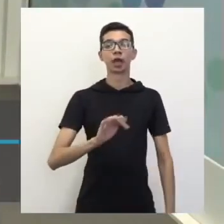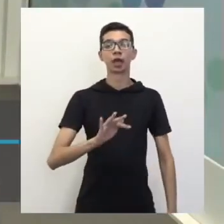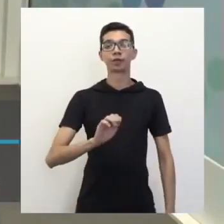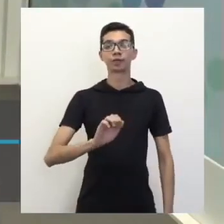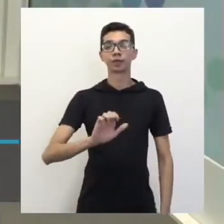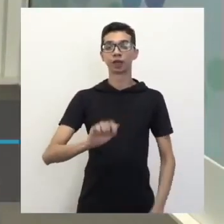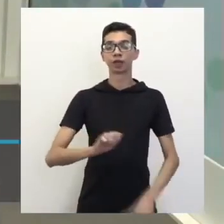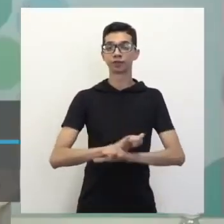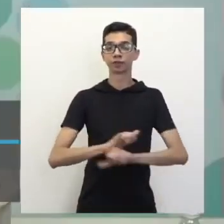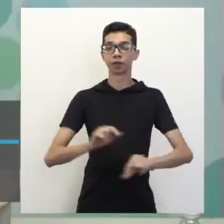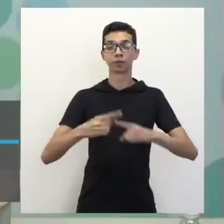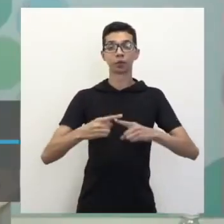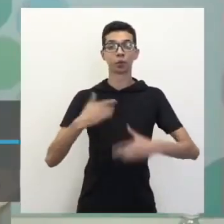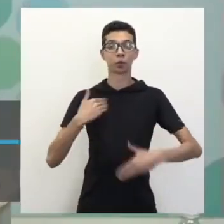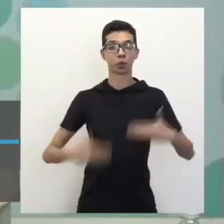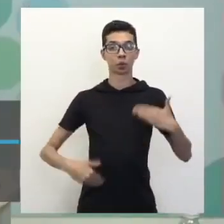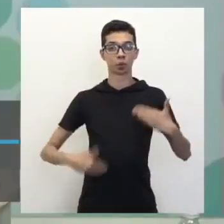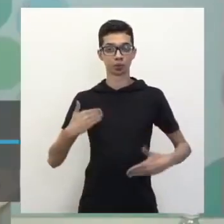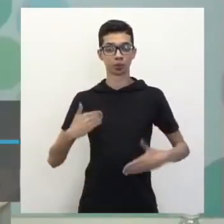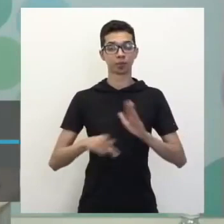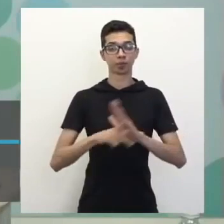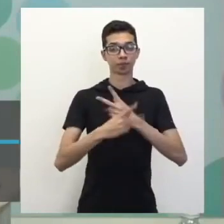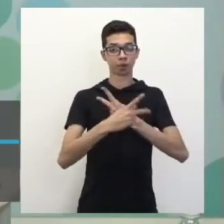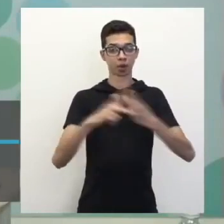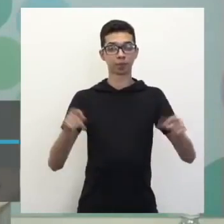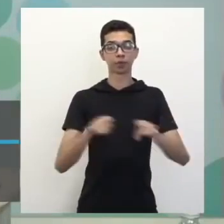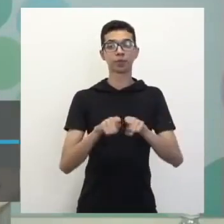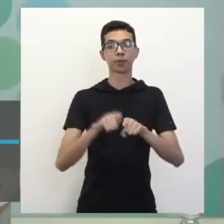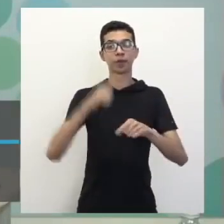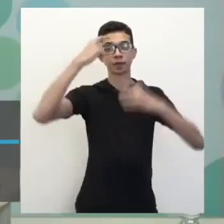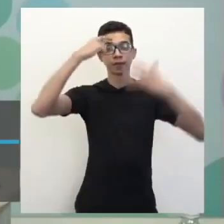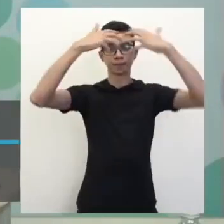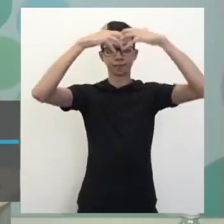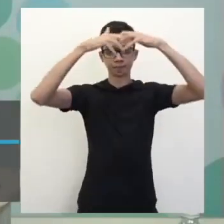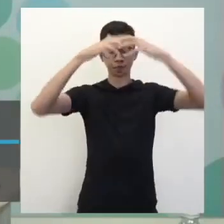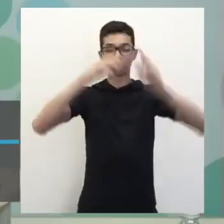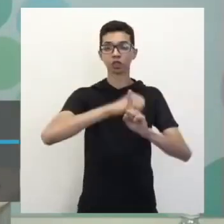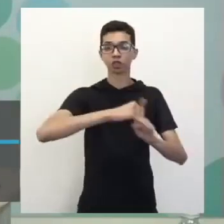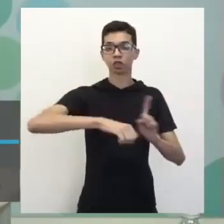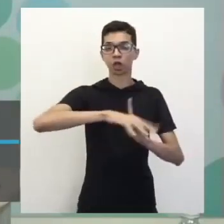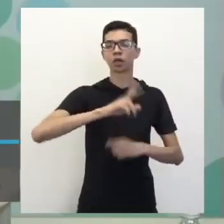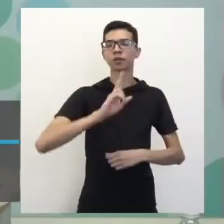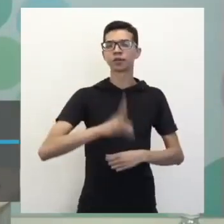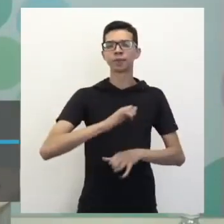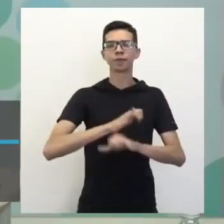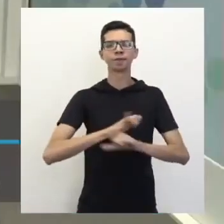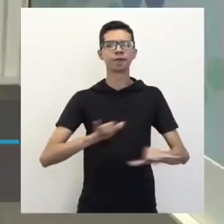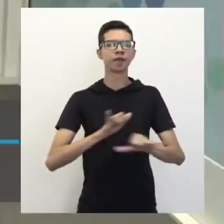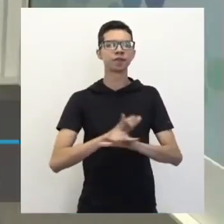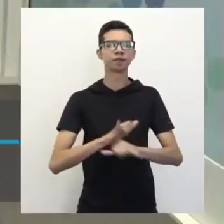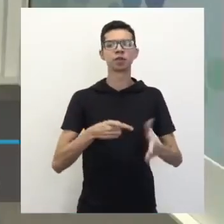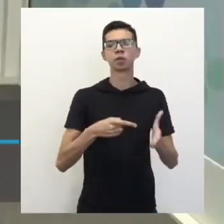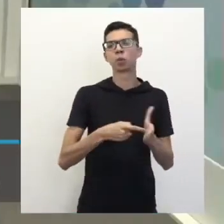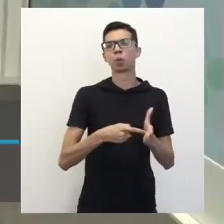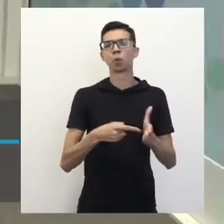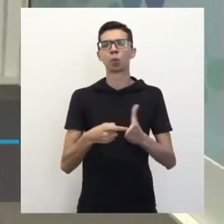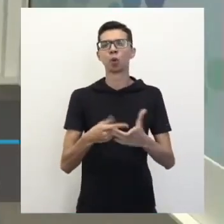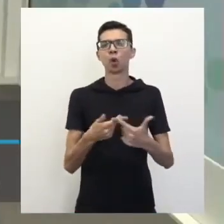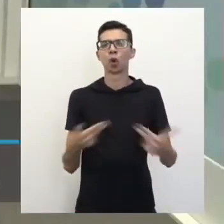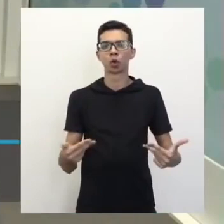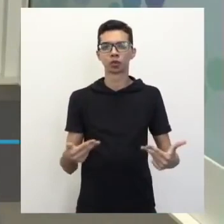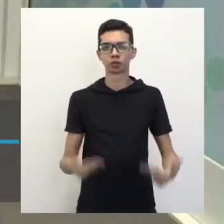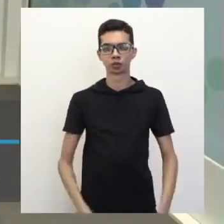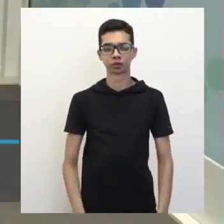nosso corpo e pelo nosso pensamento também, uma vez que a sociedade só impõe rótulos. Interessante essa questão do Muito rótulo. legal.